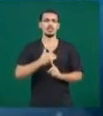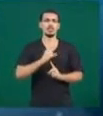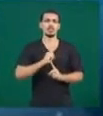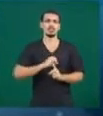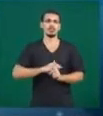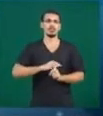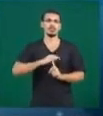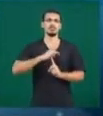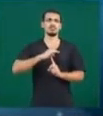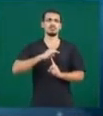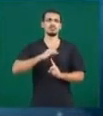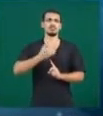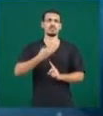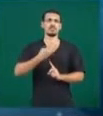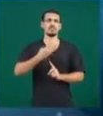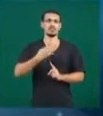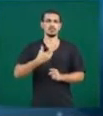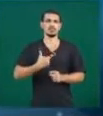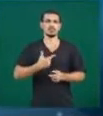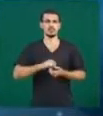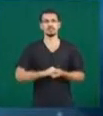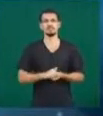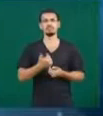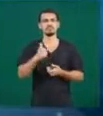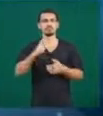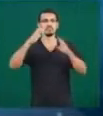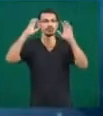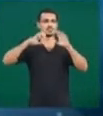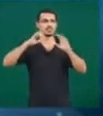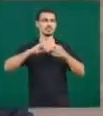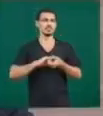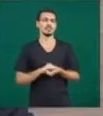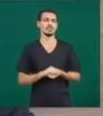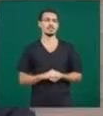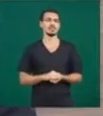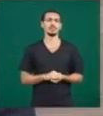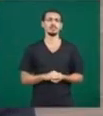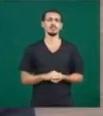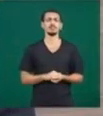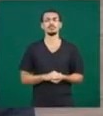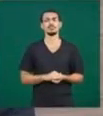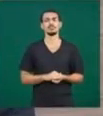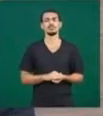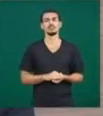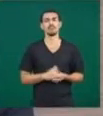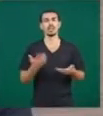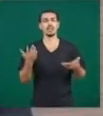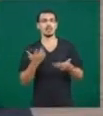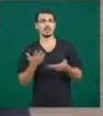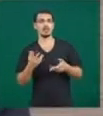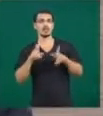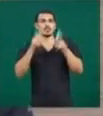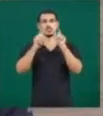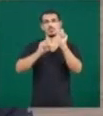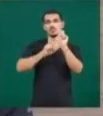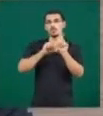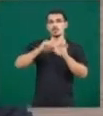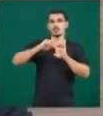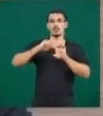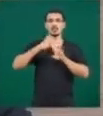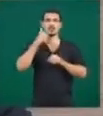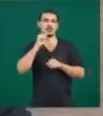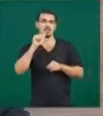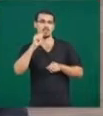32 graus. Não há previsão de chuva. E agora nós vamos falar de empreendedorismo